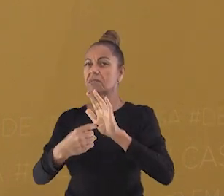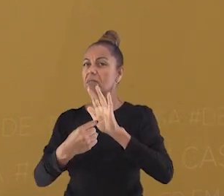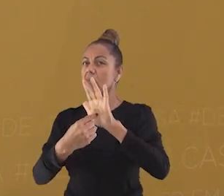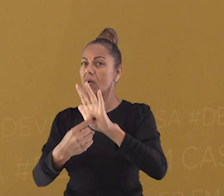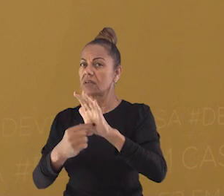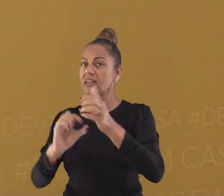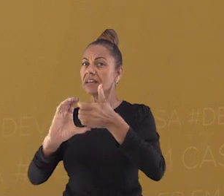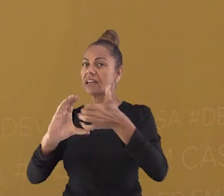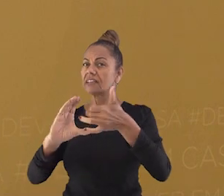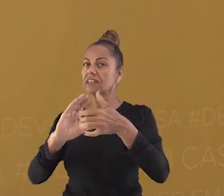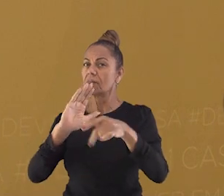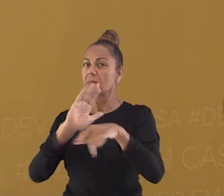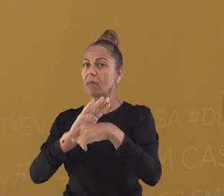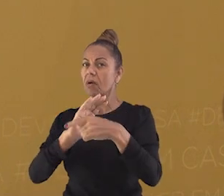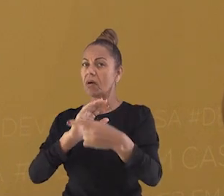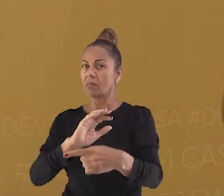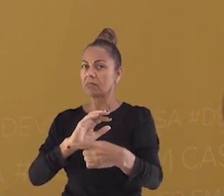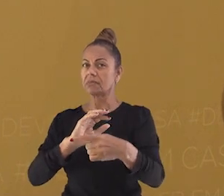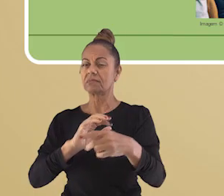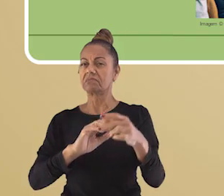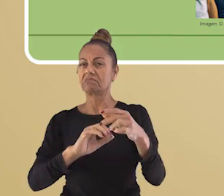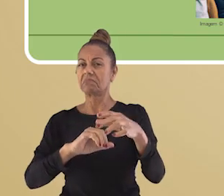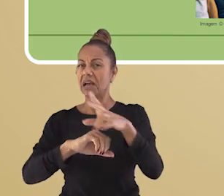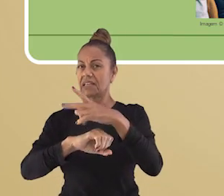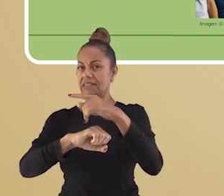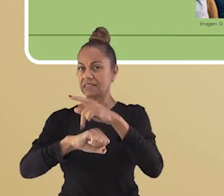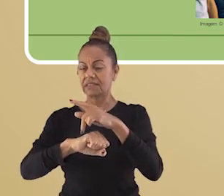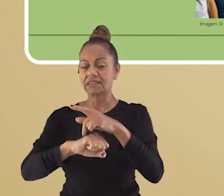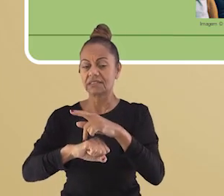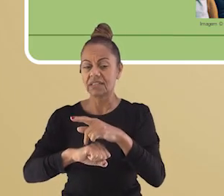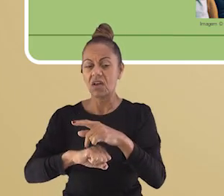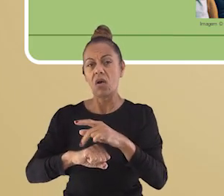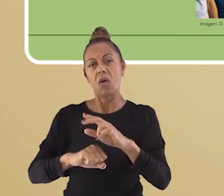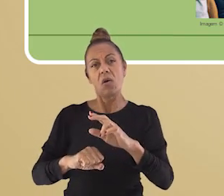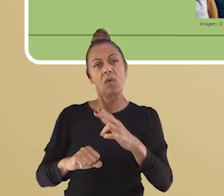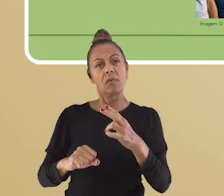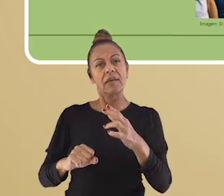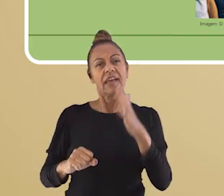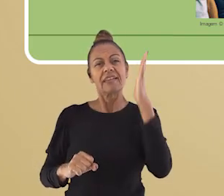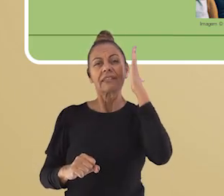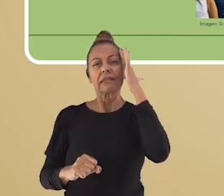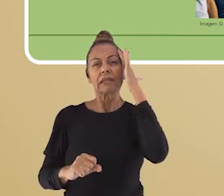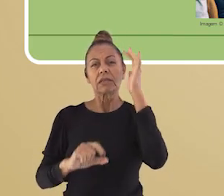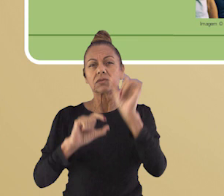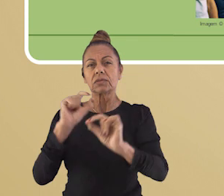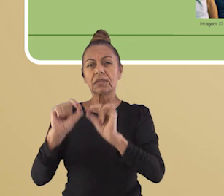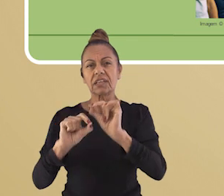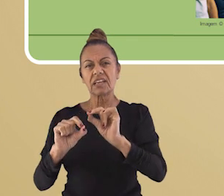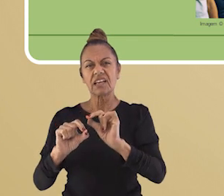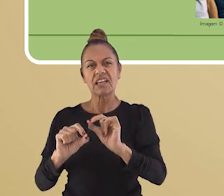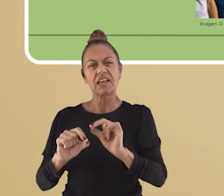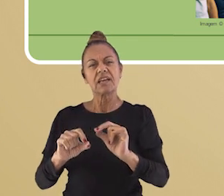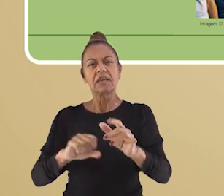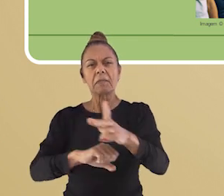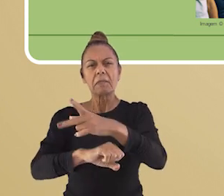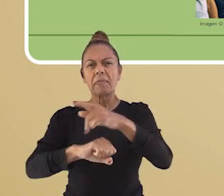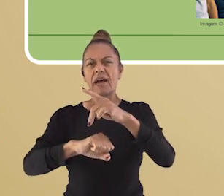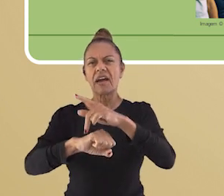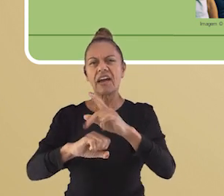apresentam características nacionalistas, ou seja, entendem que a nação não deve